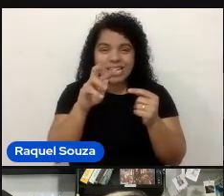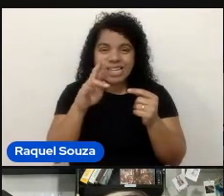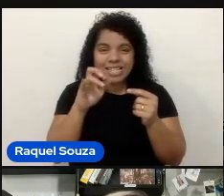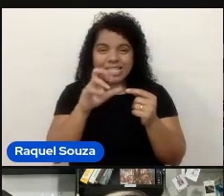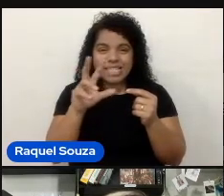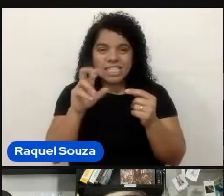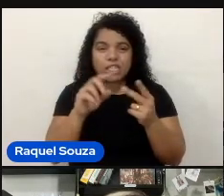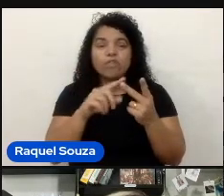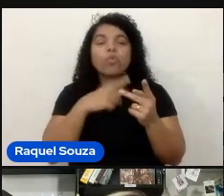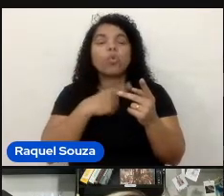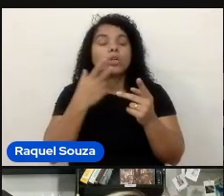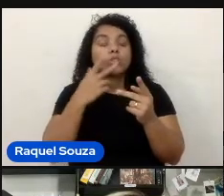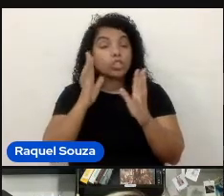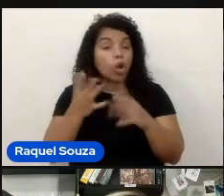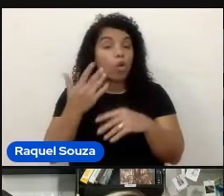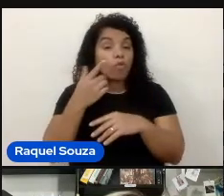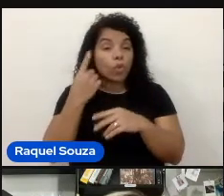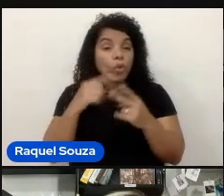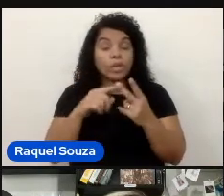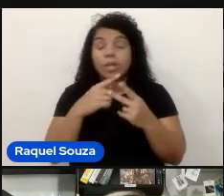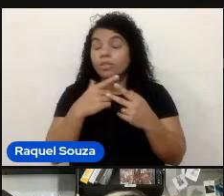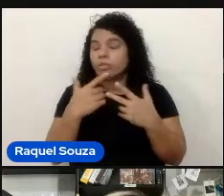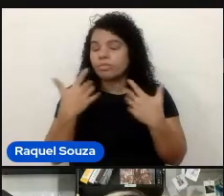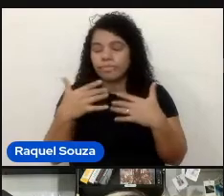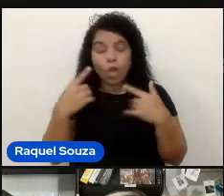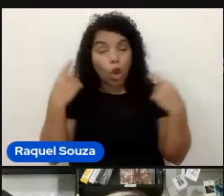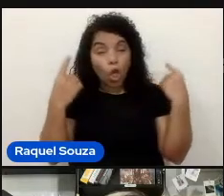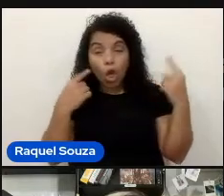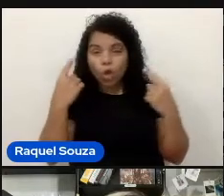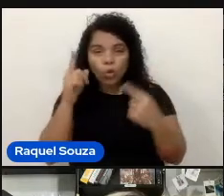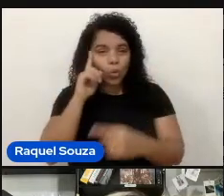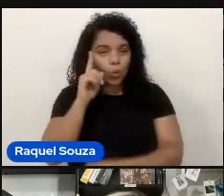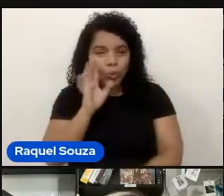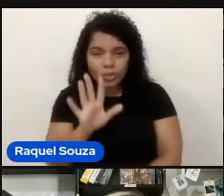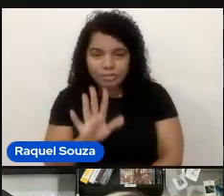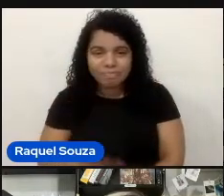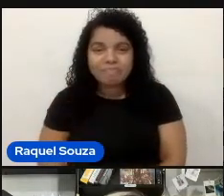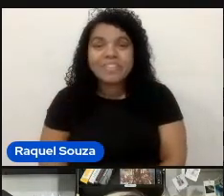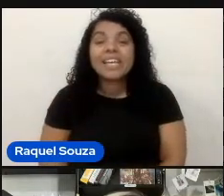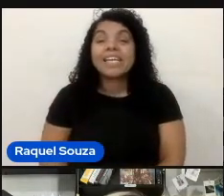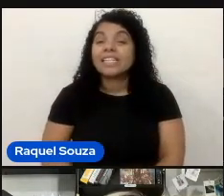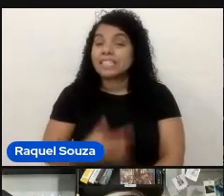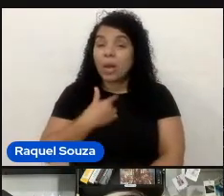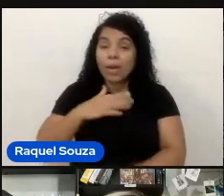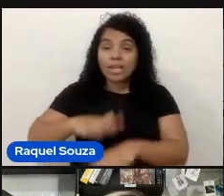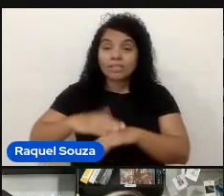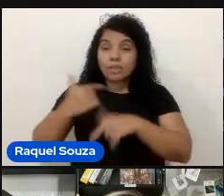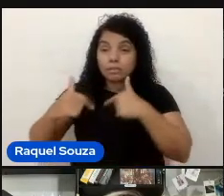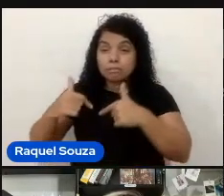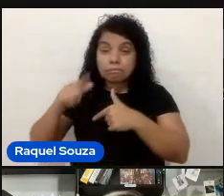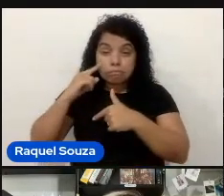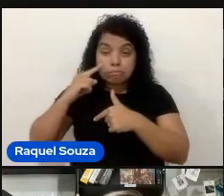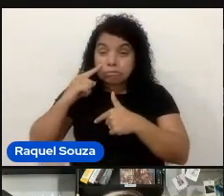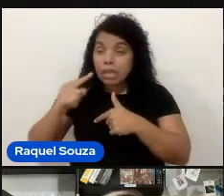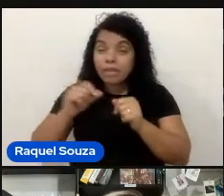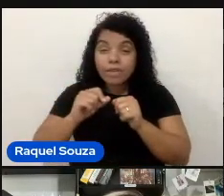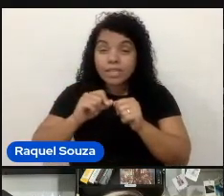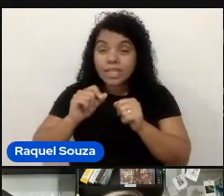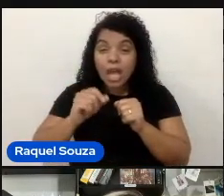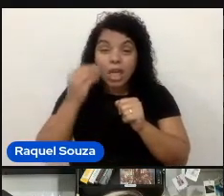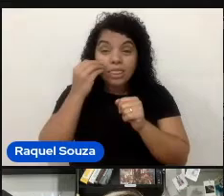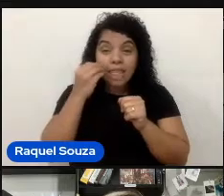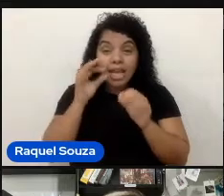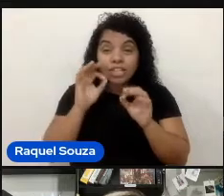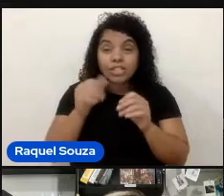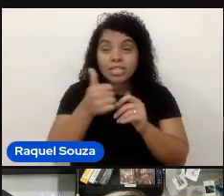vive cenários, assim, de loucura de dia a dia. Então, no dia a dia, às vezes a gente não tem tempo de fazer um teste 100% ao pé da letra.